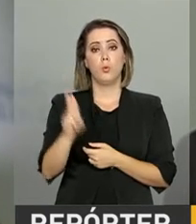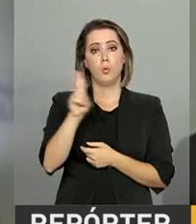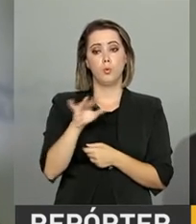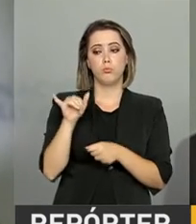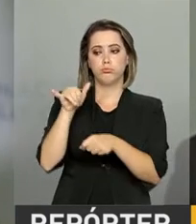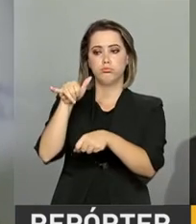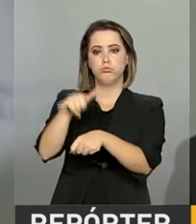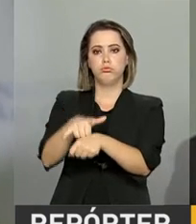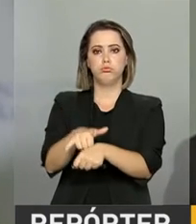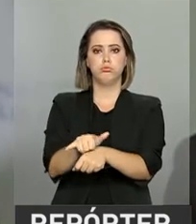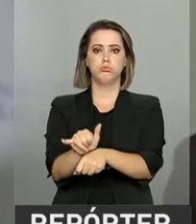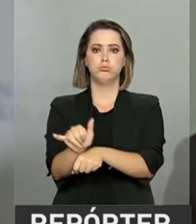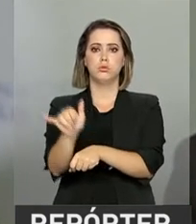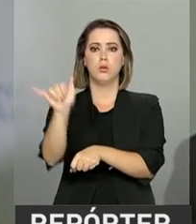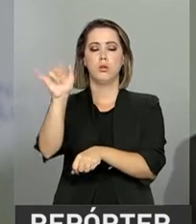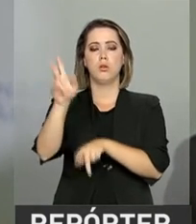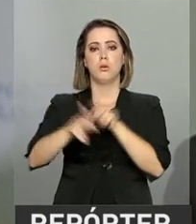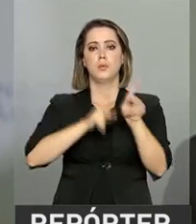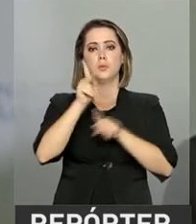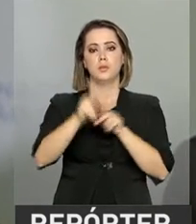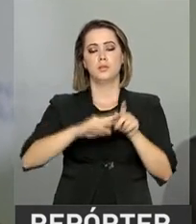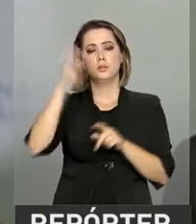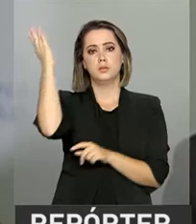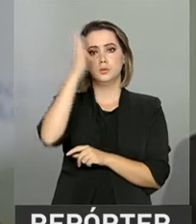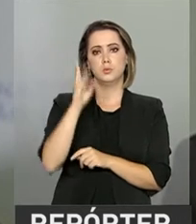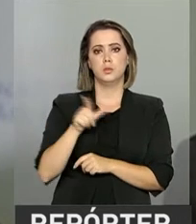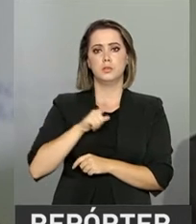povo brasileiro, que vai ter aeroportos